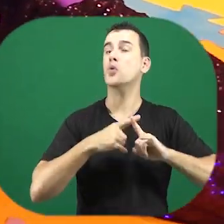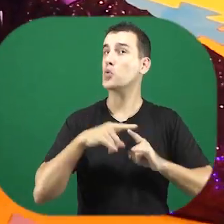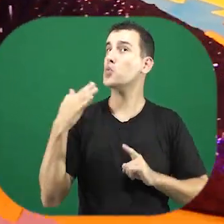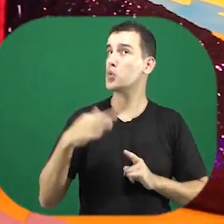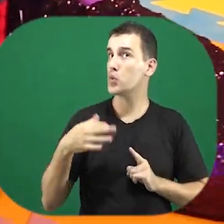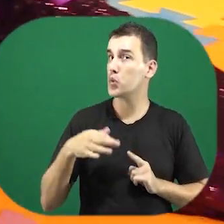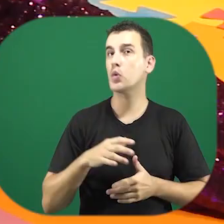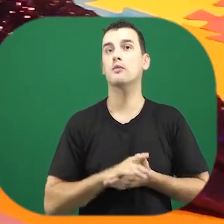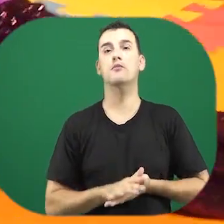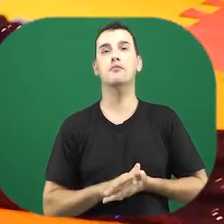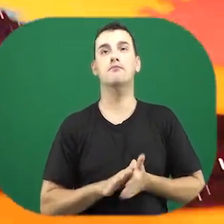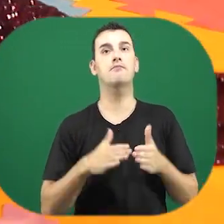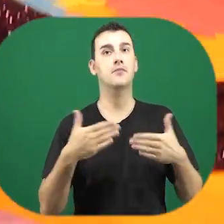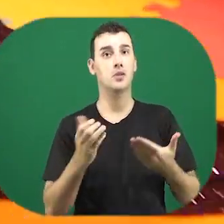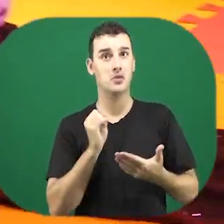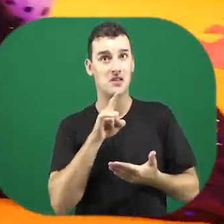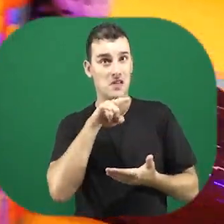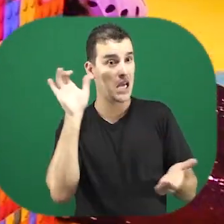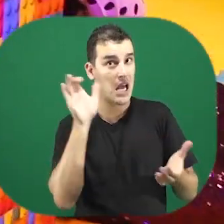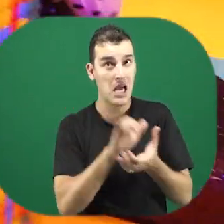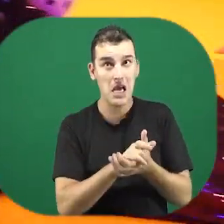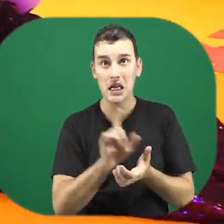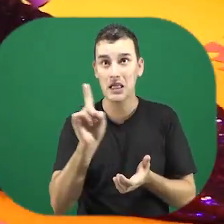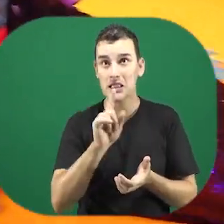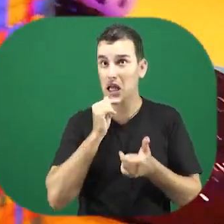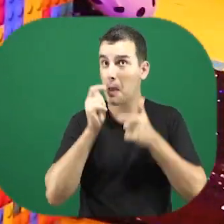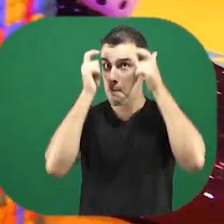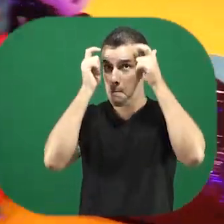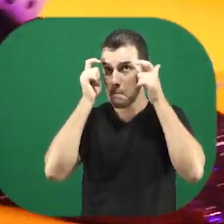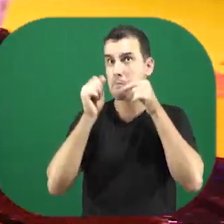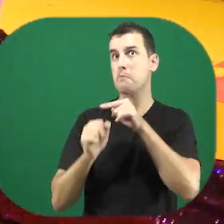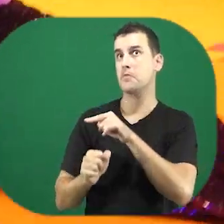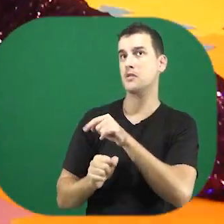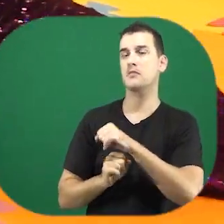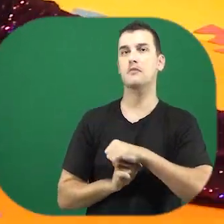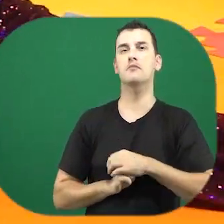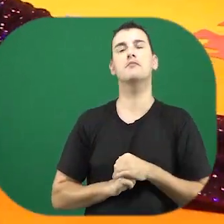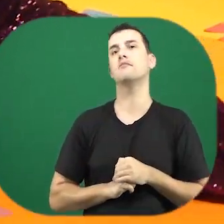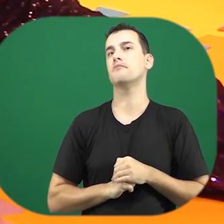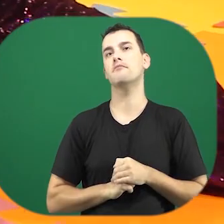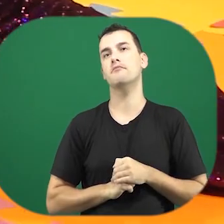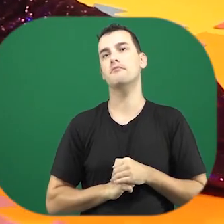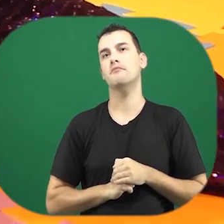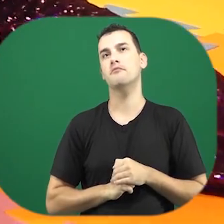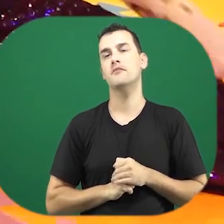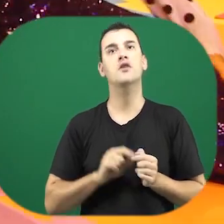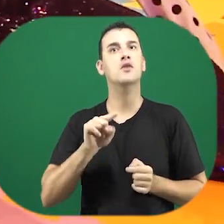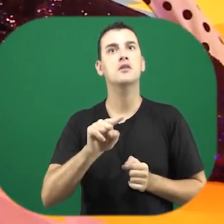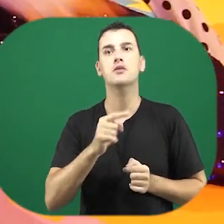você não casar com o príncipe, você não receberá a sua